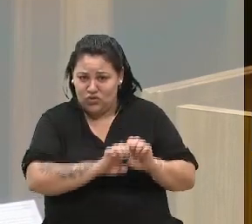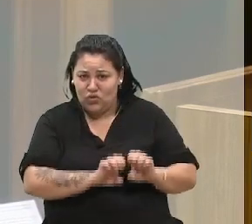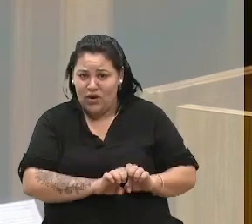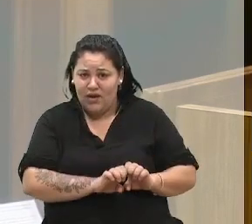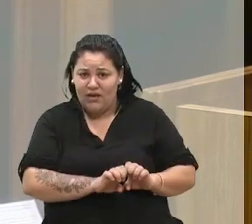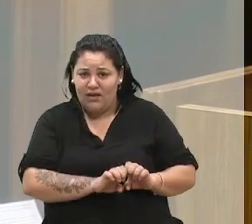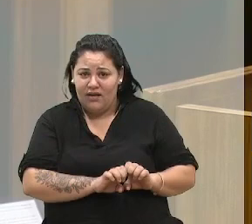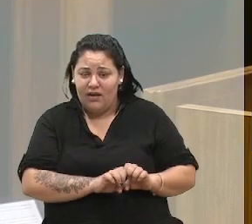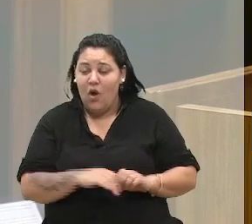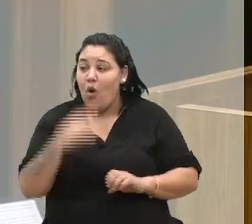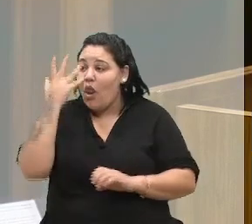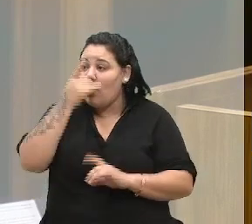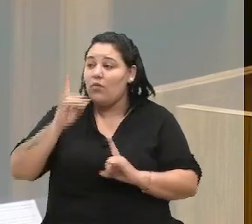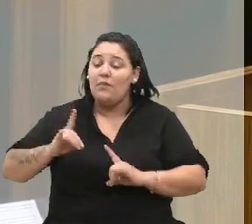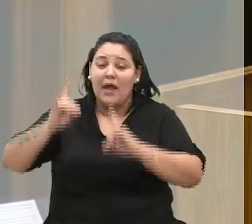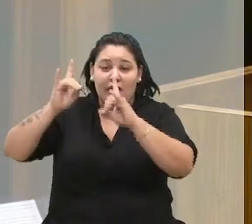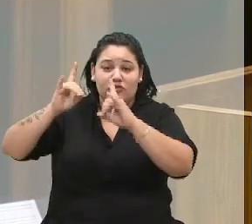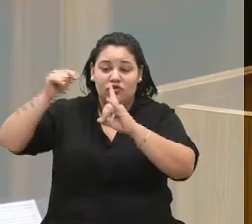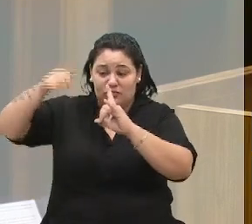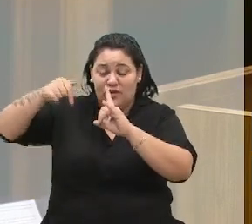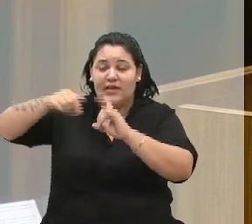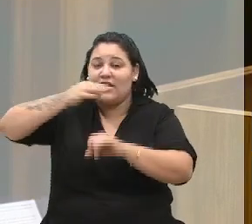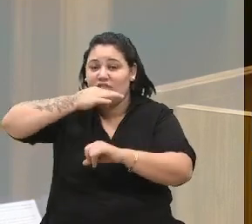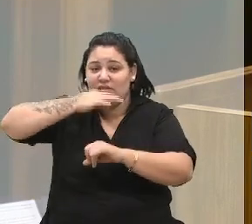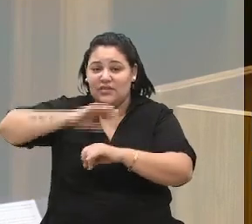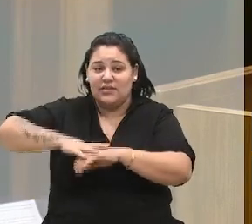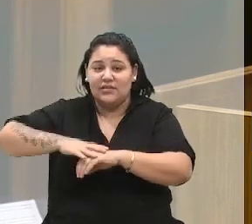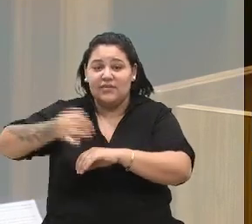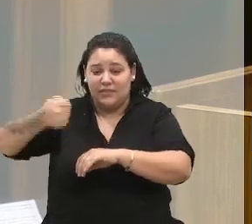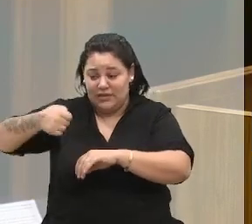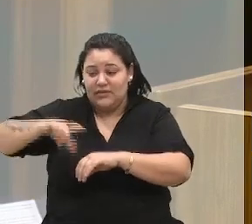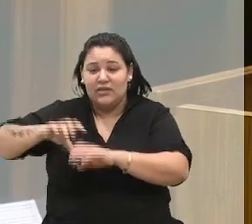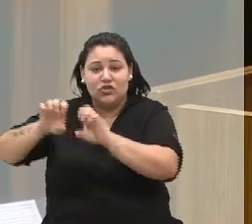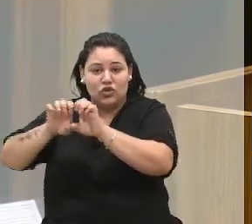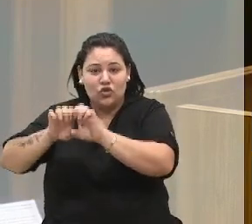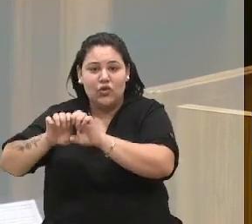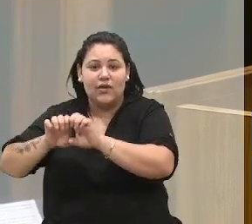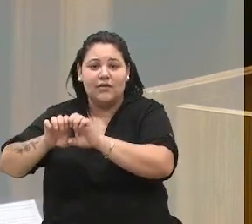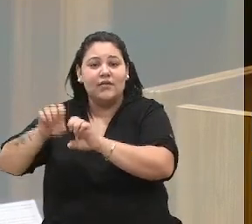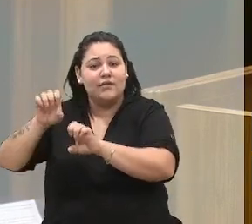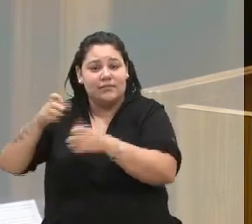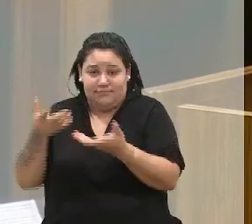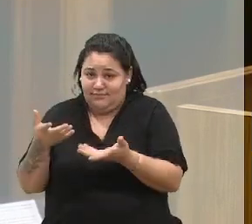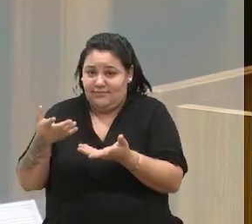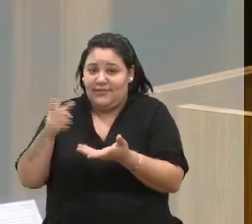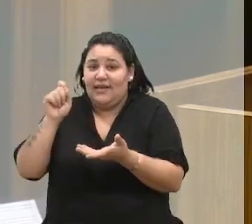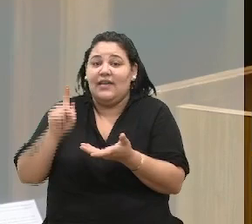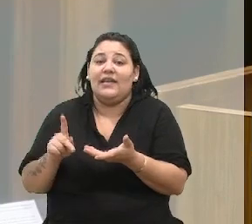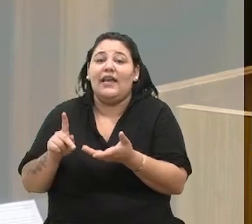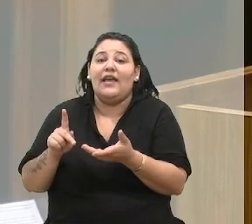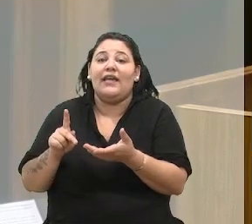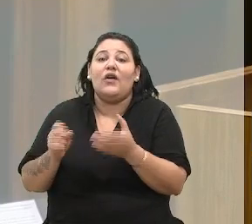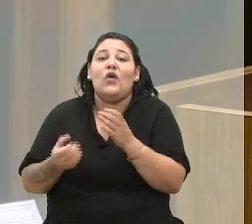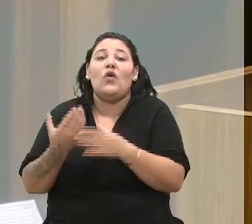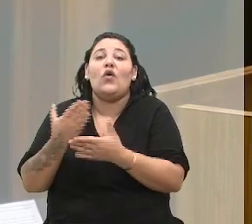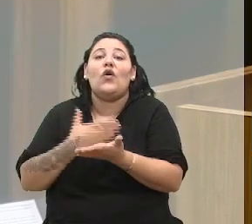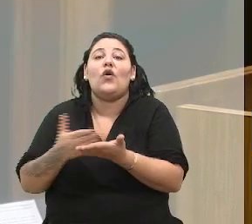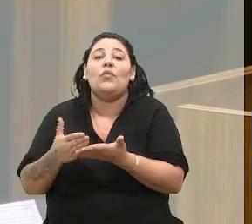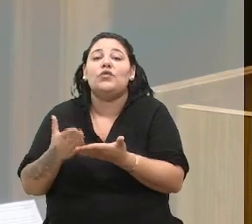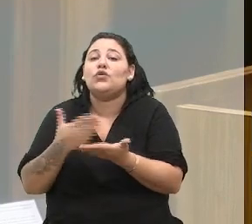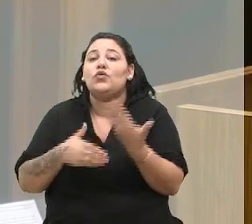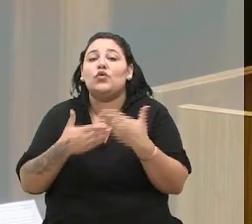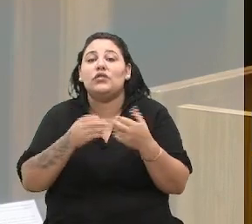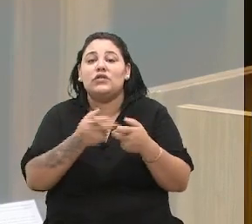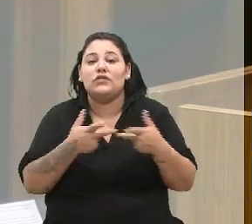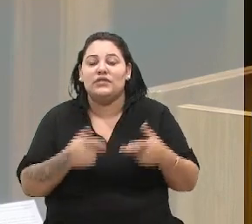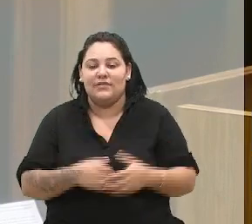lindos prédios de Caxias do Sul ficam de pé hoje sem alicerce? Não. Quem foi o alicerce?